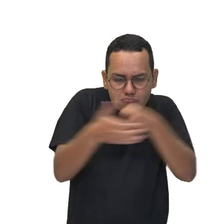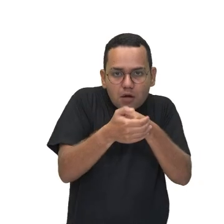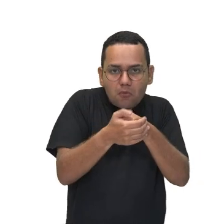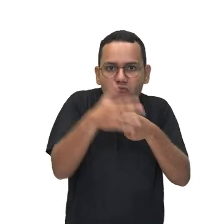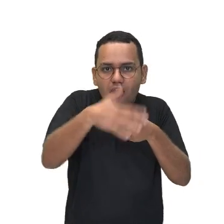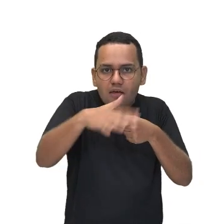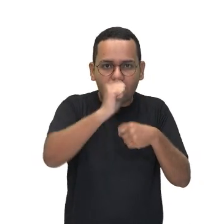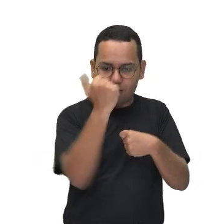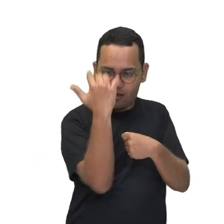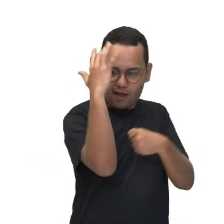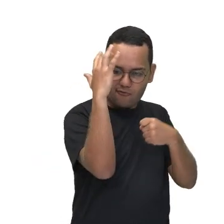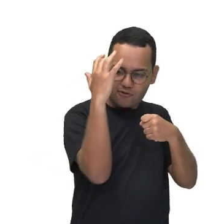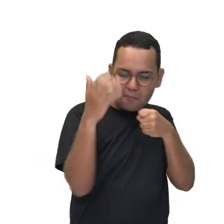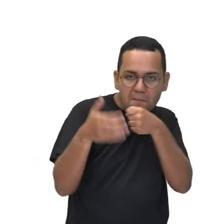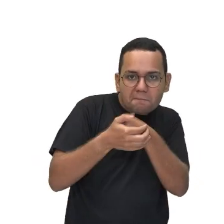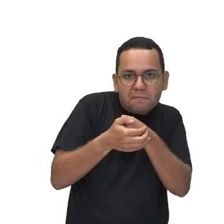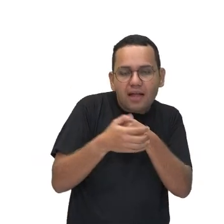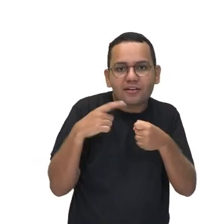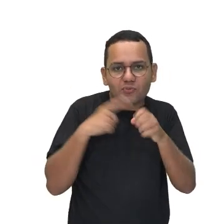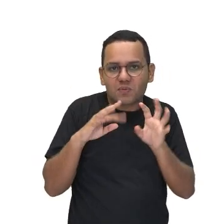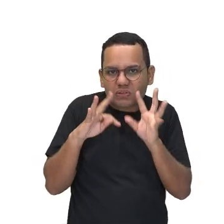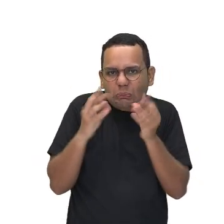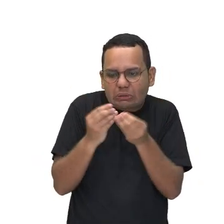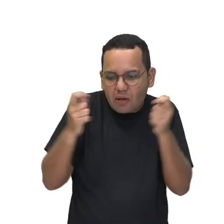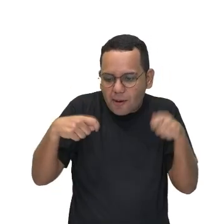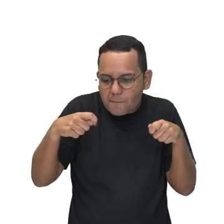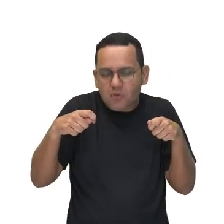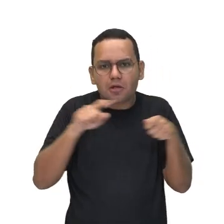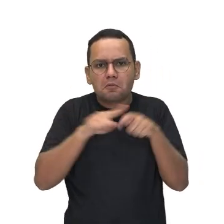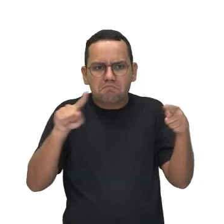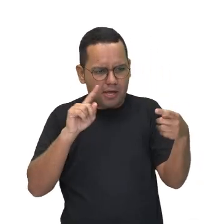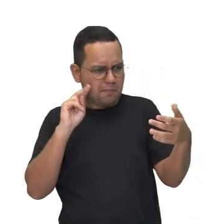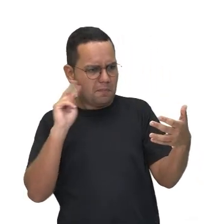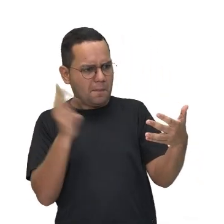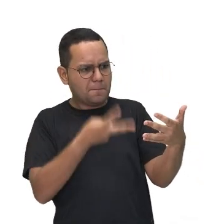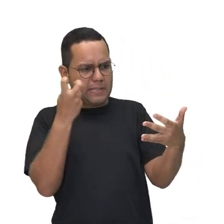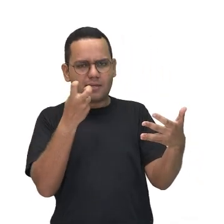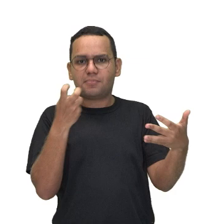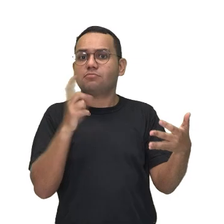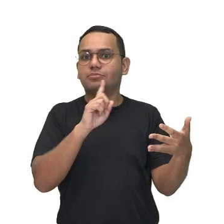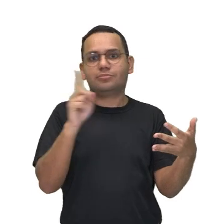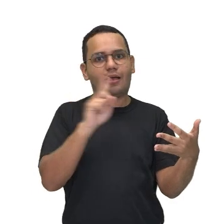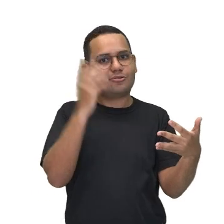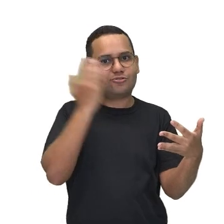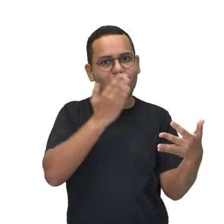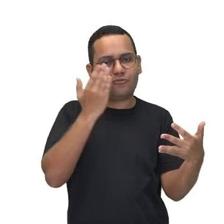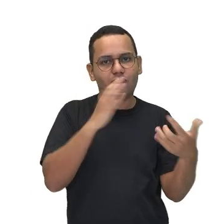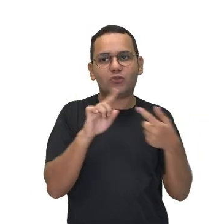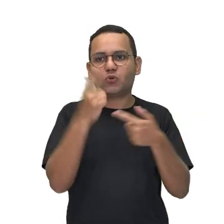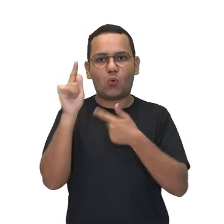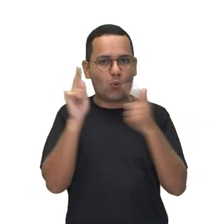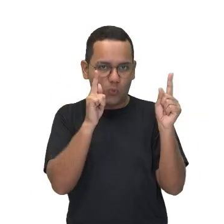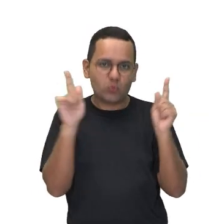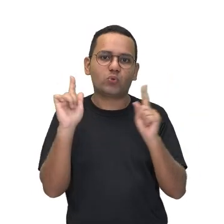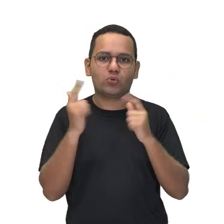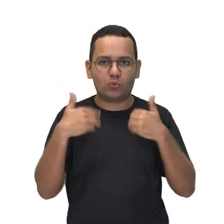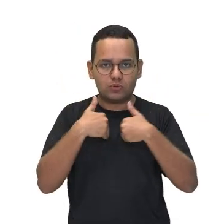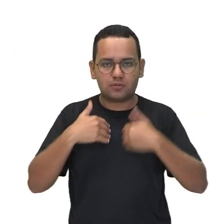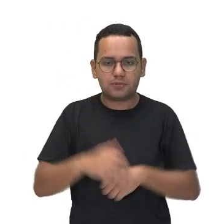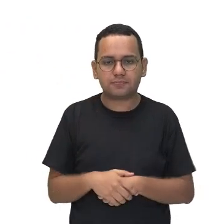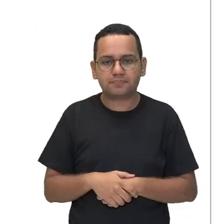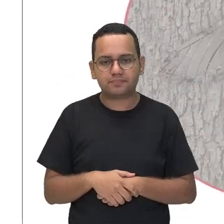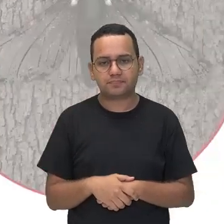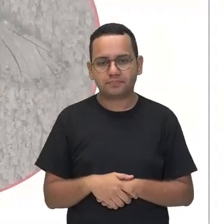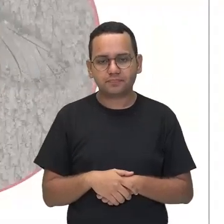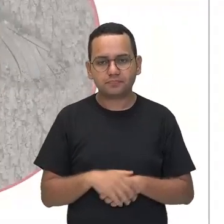árvores cobertos por líquens claros, de difícil visualização por parte dos pássaros e insetívoros. No